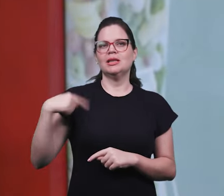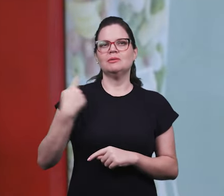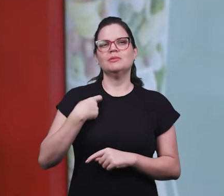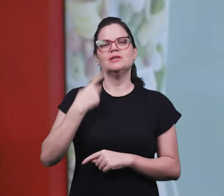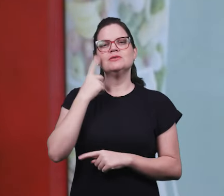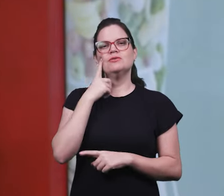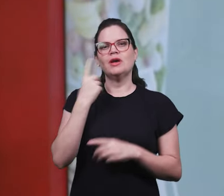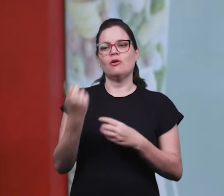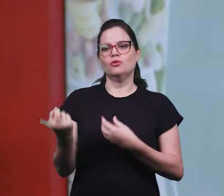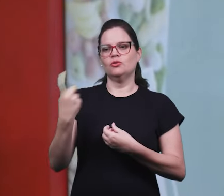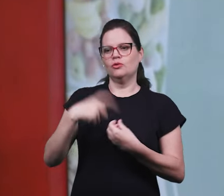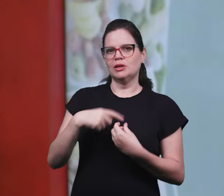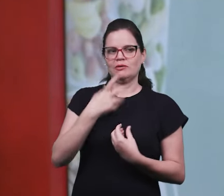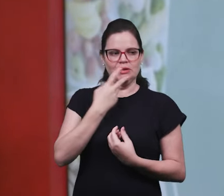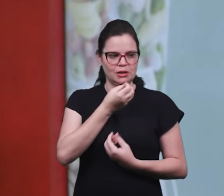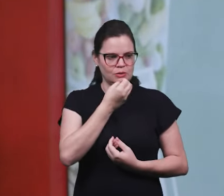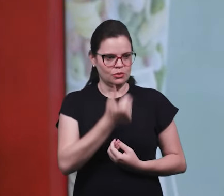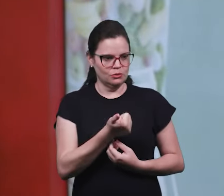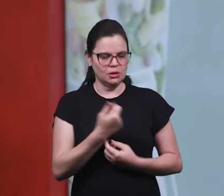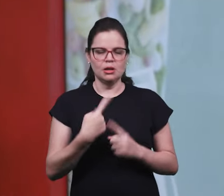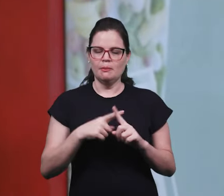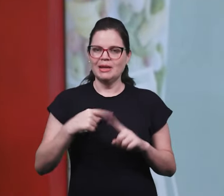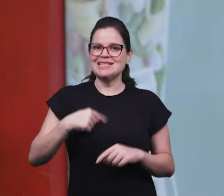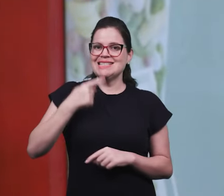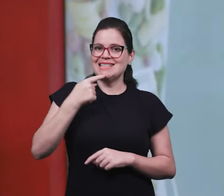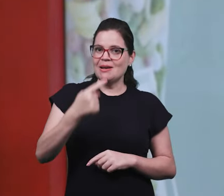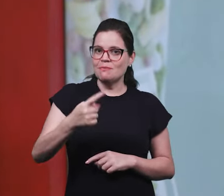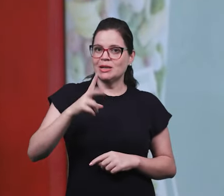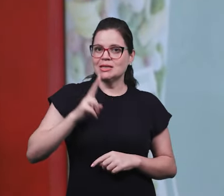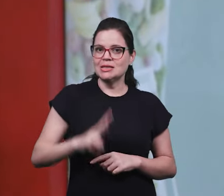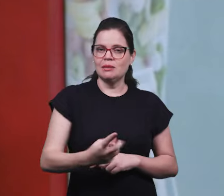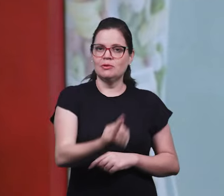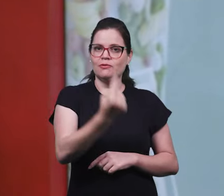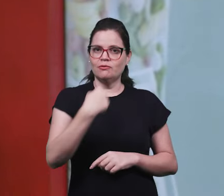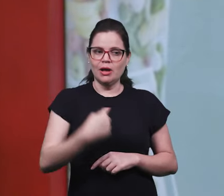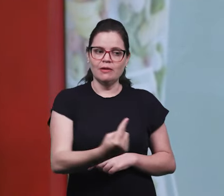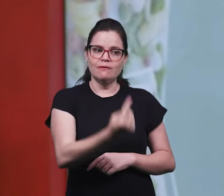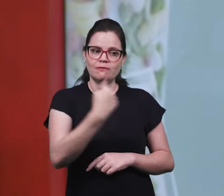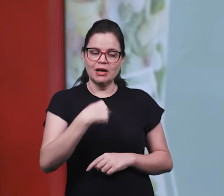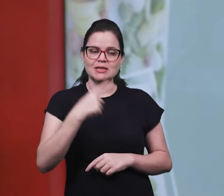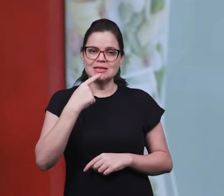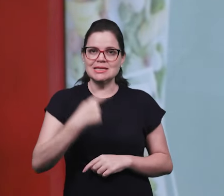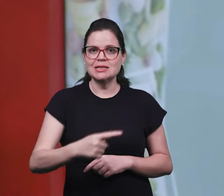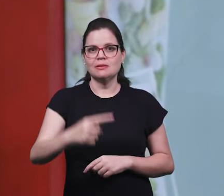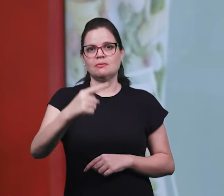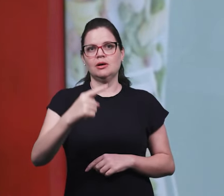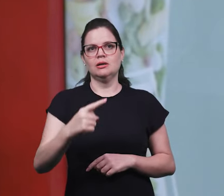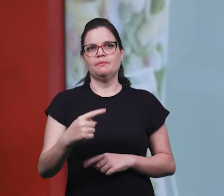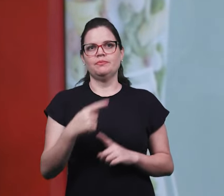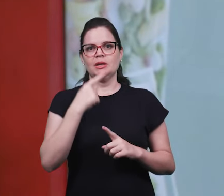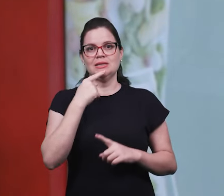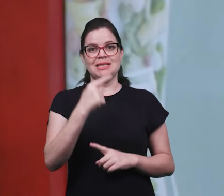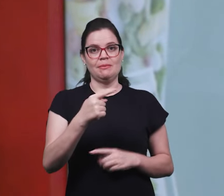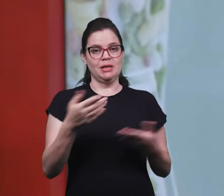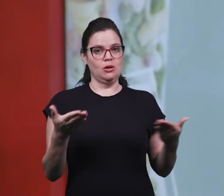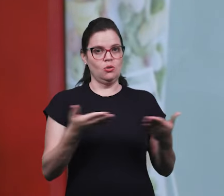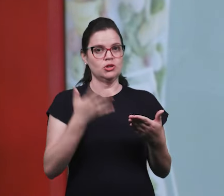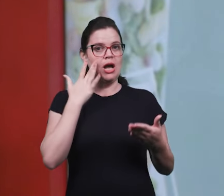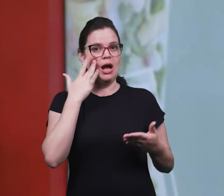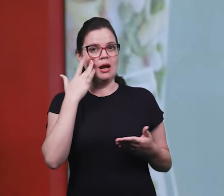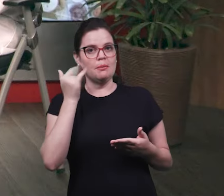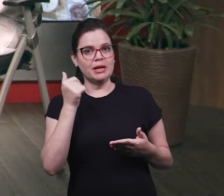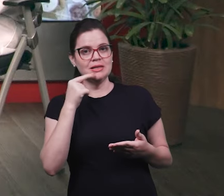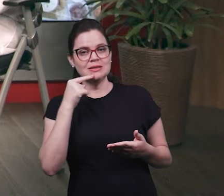não eu tô bem eu falar tá mas a gente precisa ver você toda semana que um paciente fazendo químio radioterapia é um paciente essa semana semana que vem é